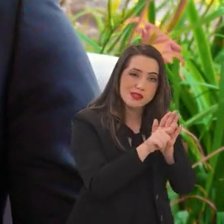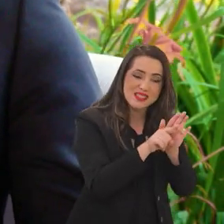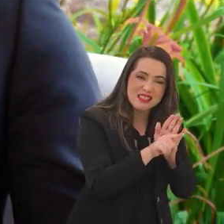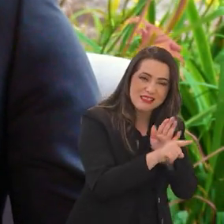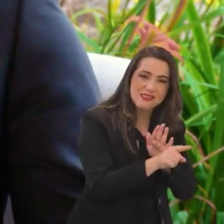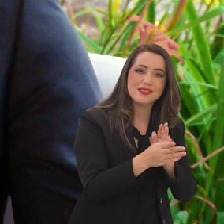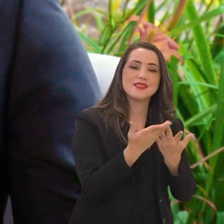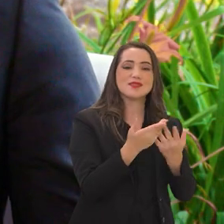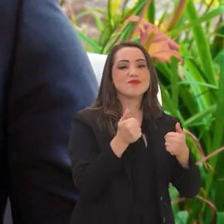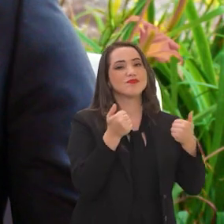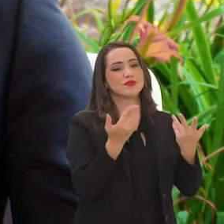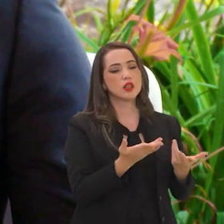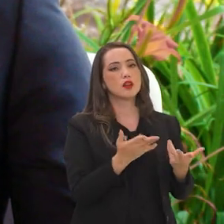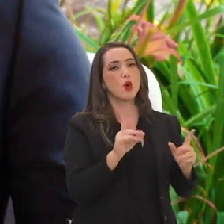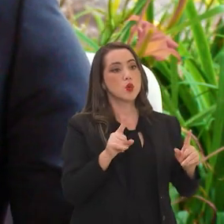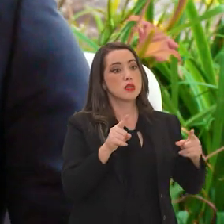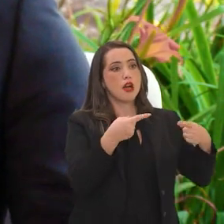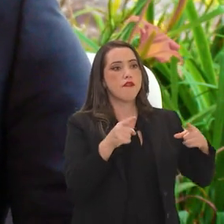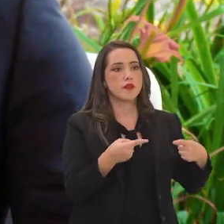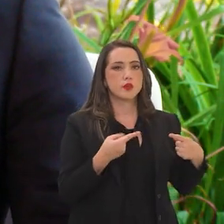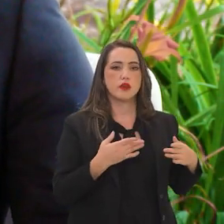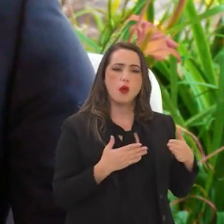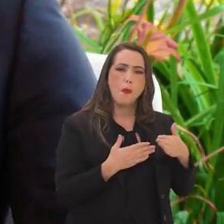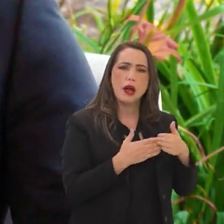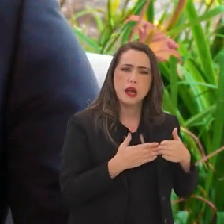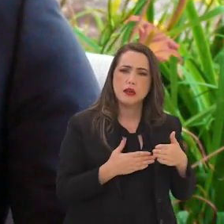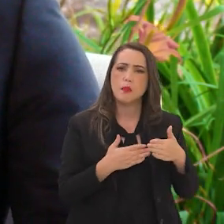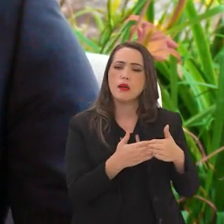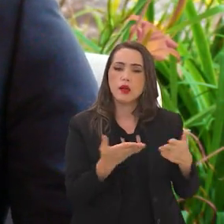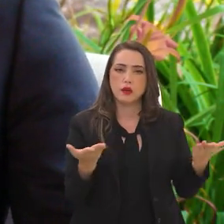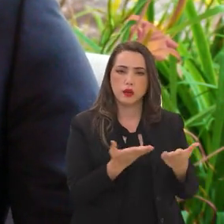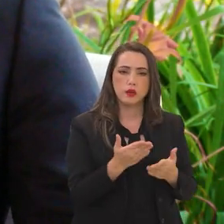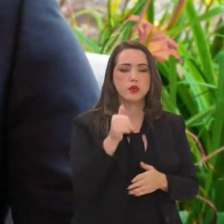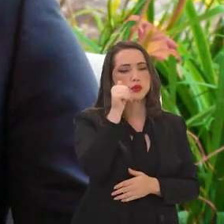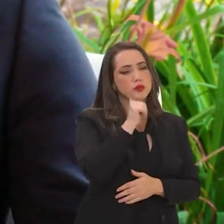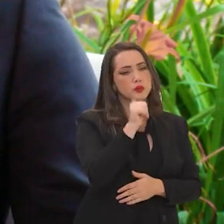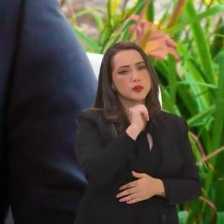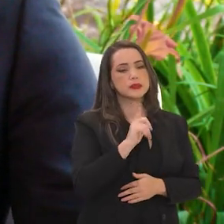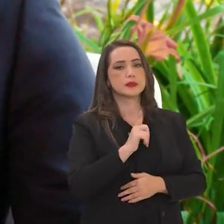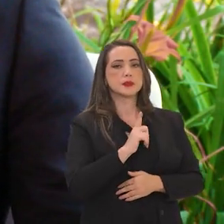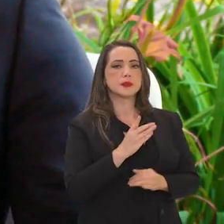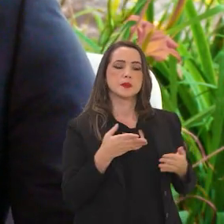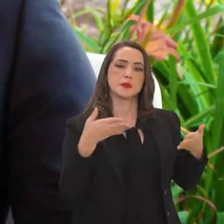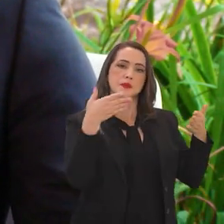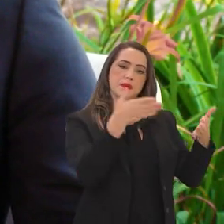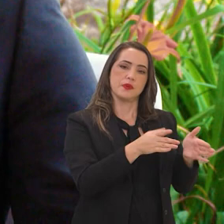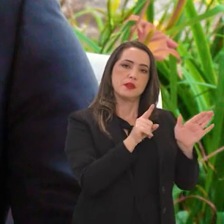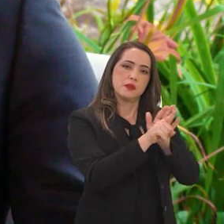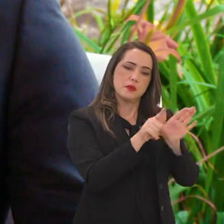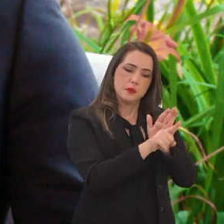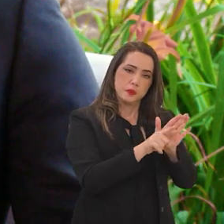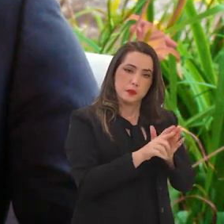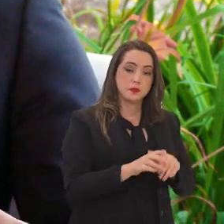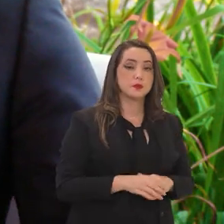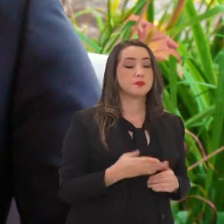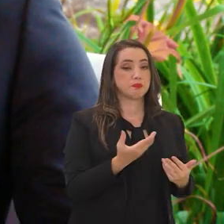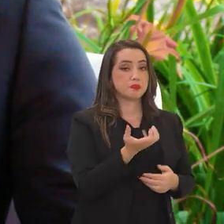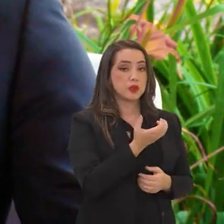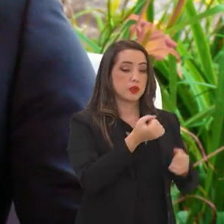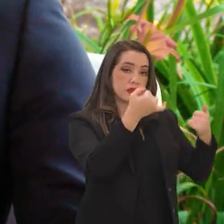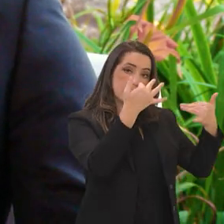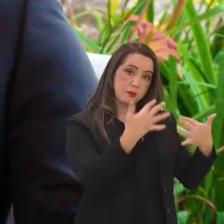e Por conseguinte enfrentou todas essas Barreiras que as mulheres ainda enfrentam hoje para serem pesquisadoras